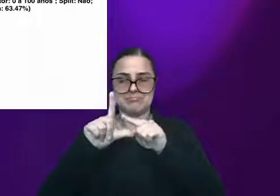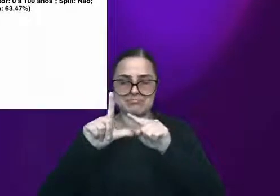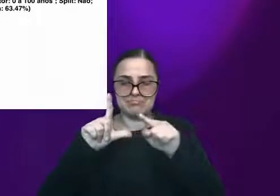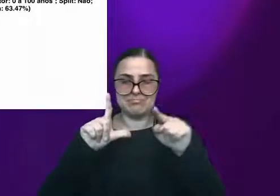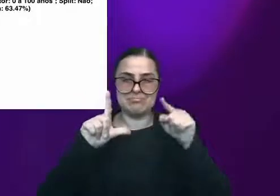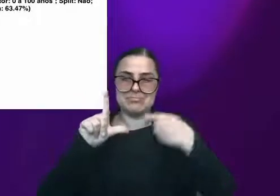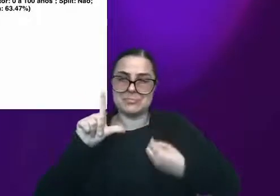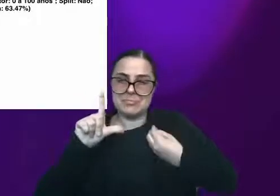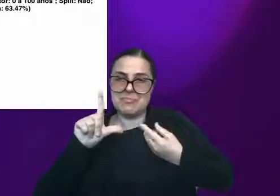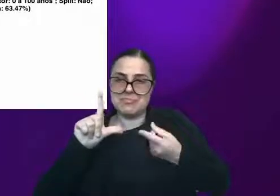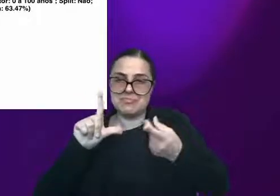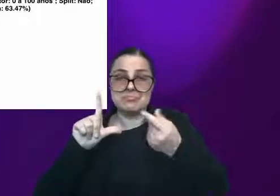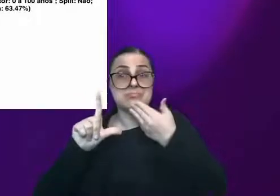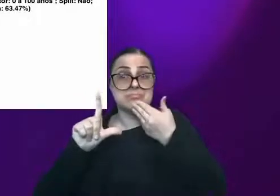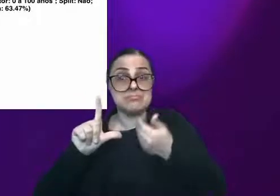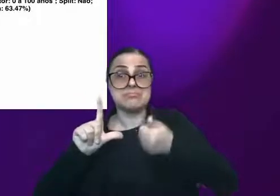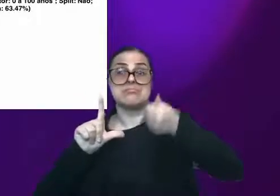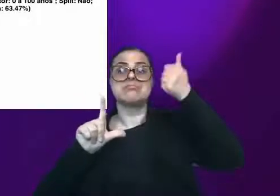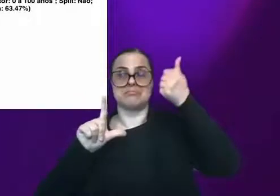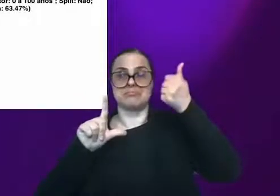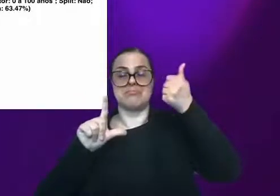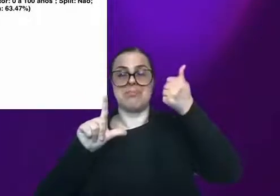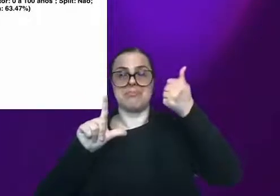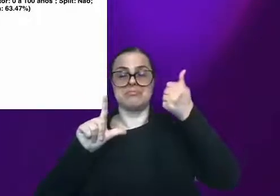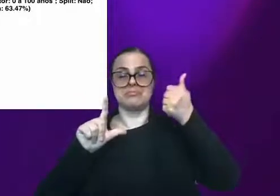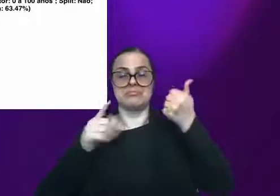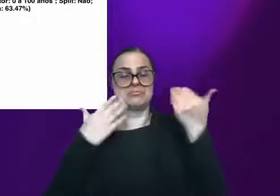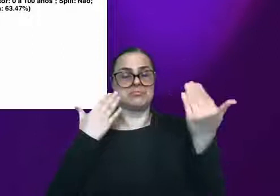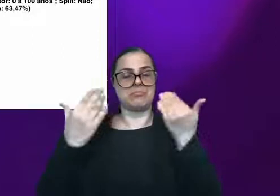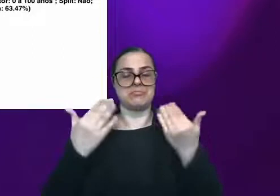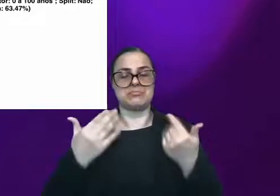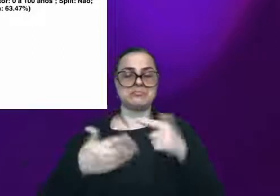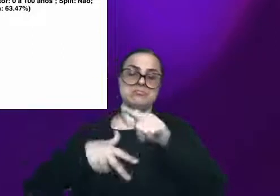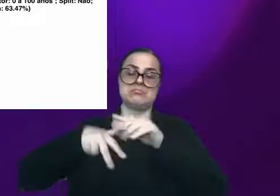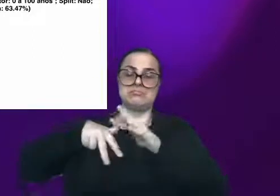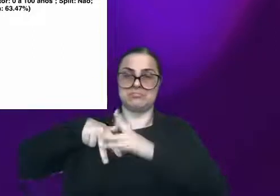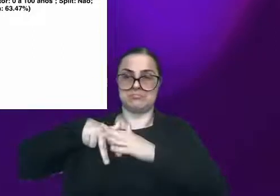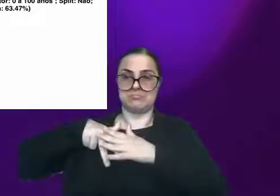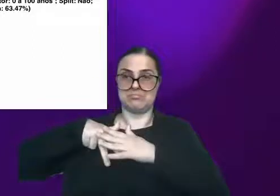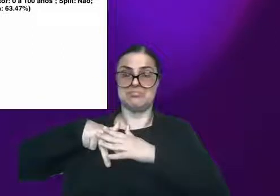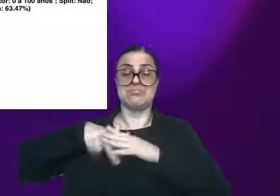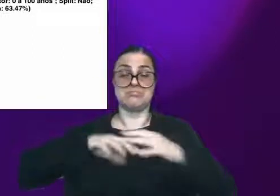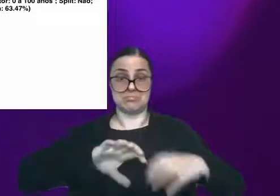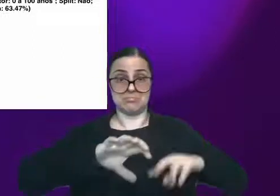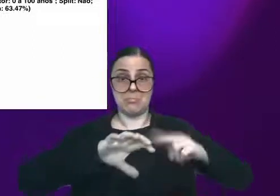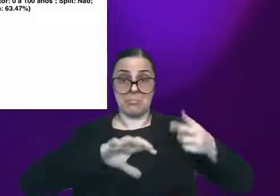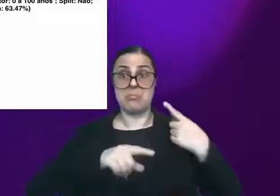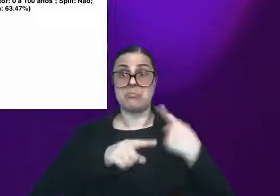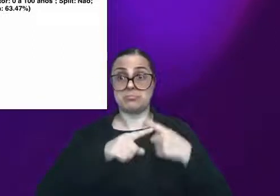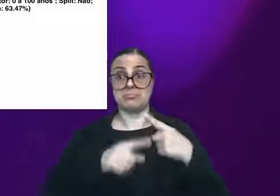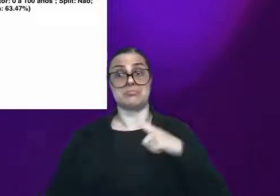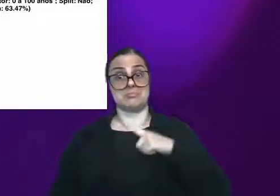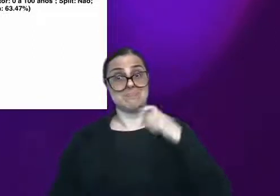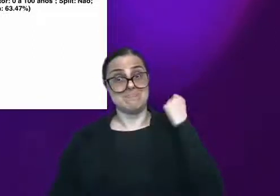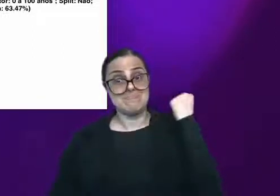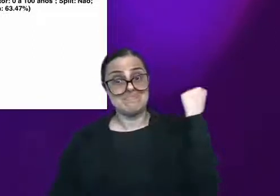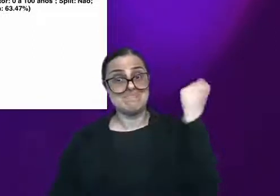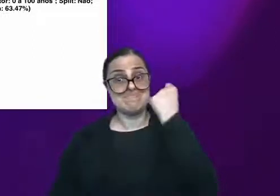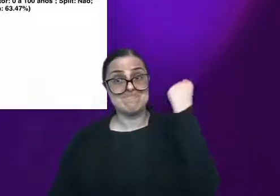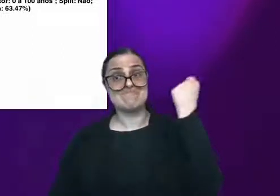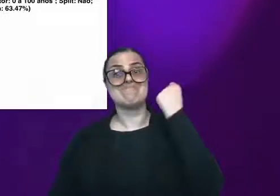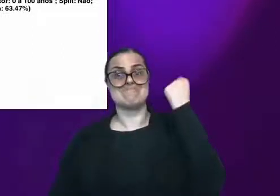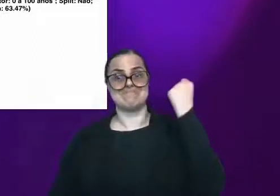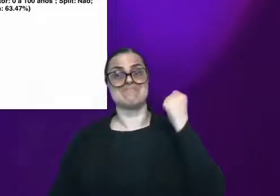de todos os pacientes que foram transplantados, porque aqui nós temos pacientes mais graves, com MELD alto, cirróticos